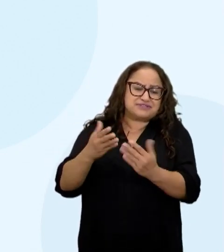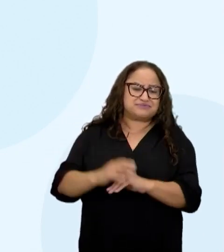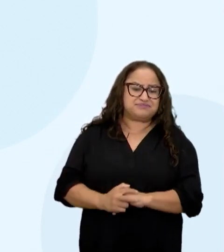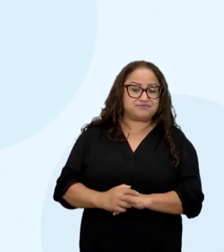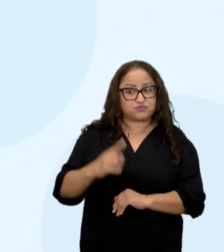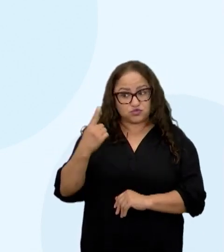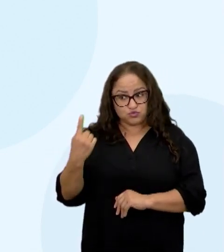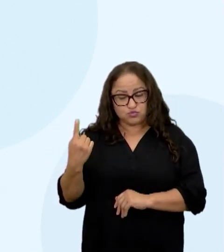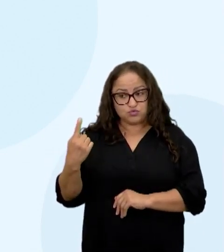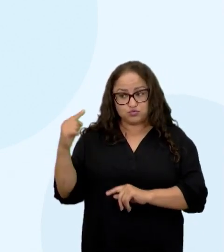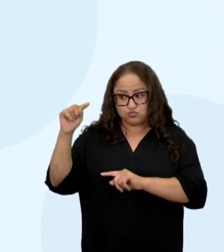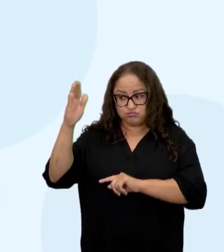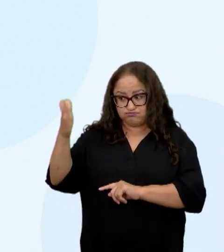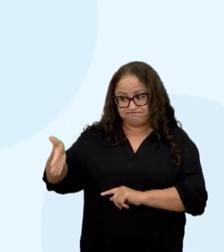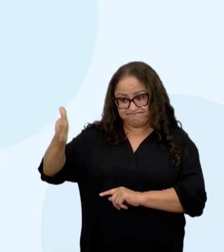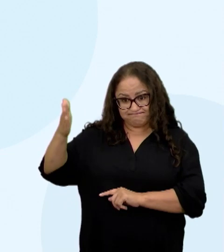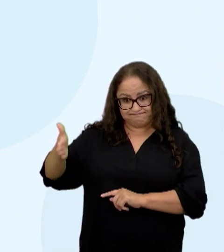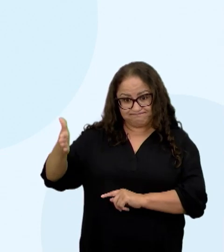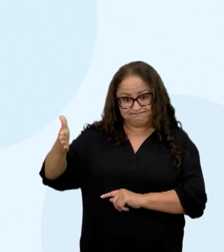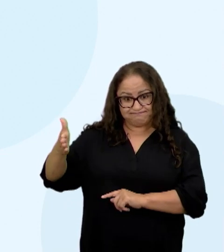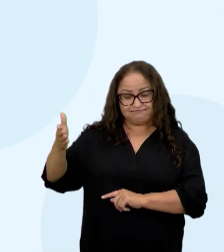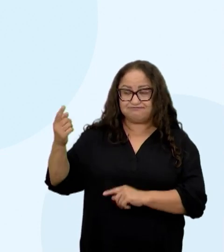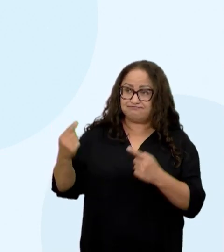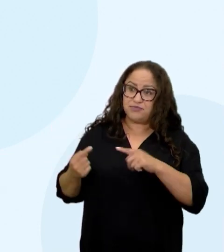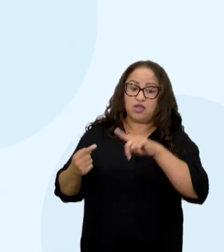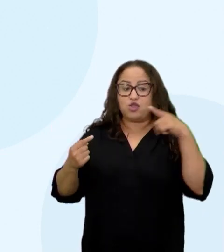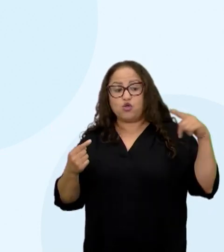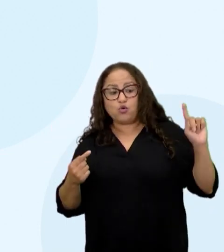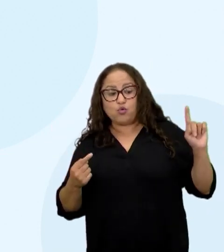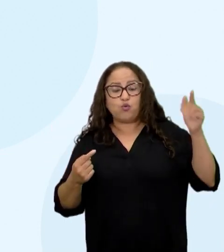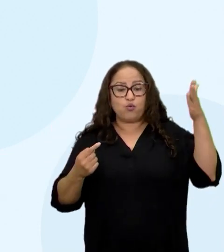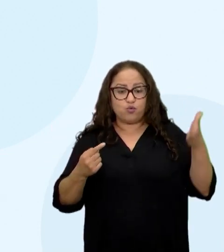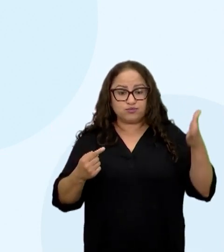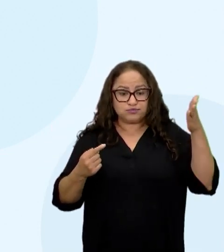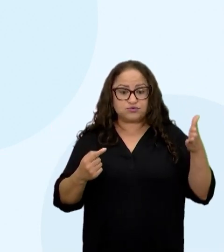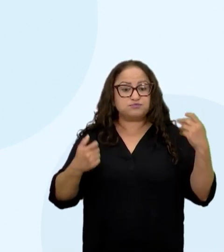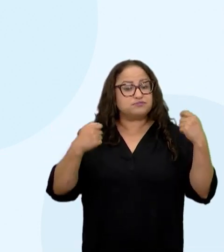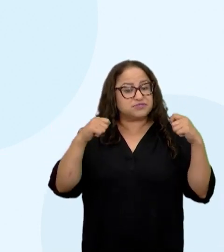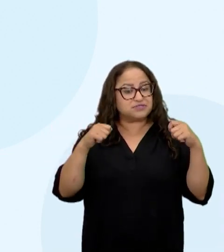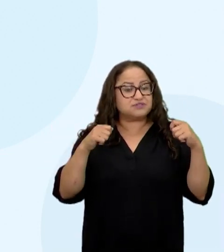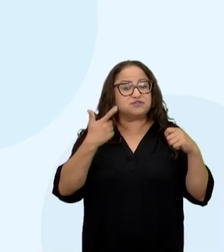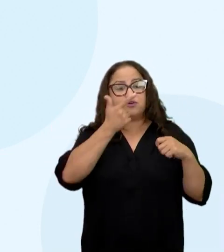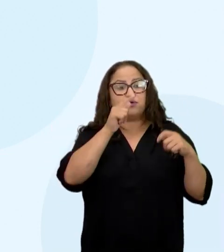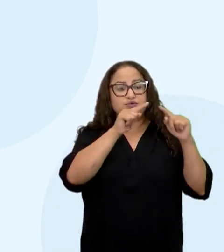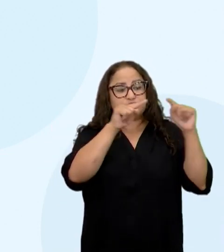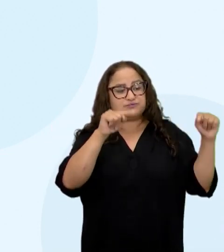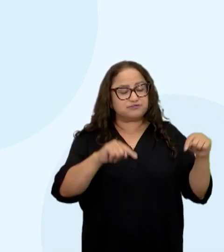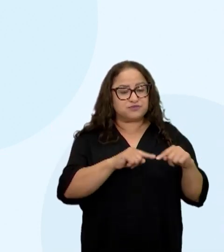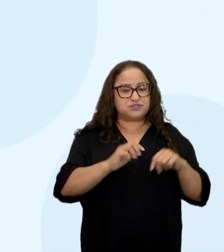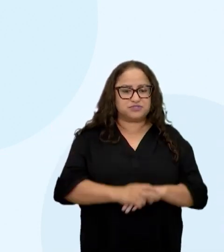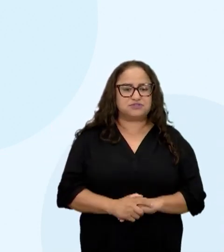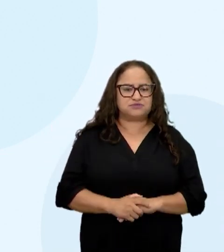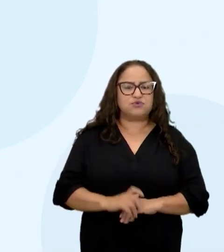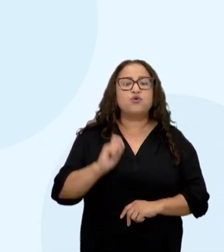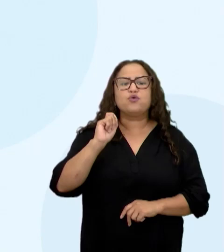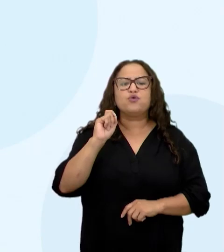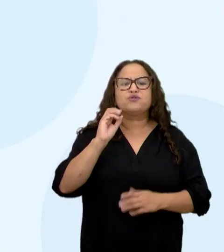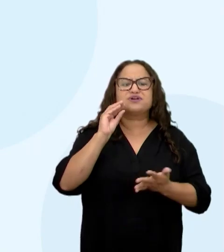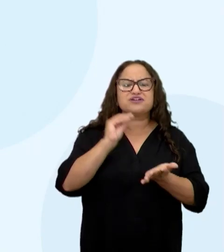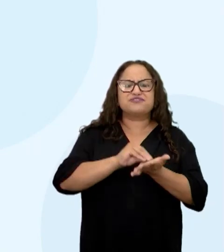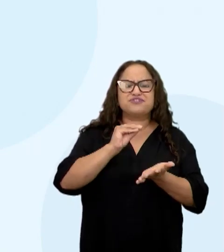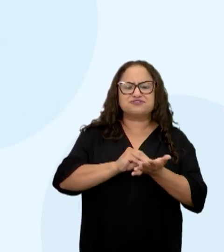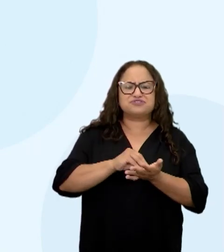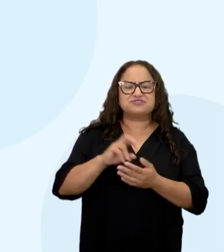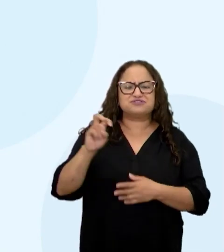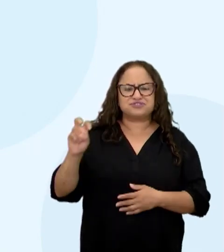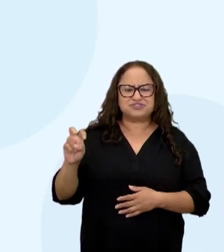então um lado vai ser deste quadrado e o outro lado do retângulo tem que ser o outro quadrado então a peça que tá faltando